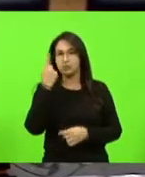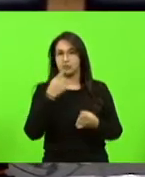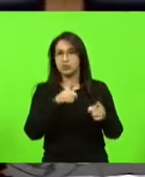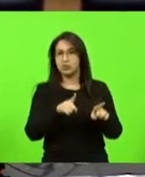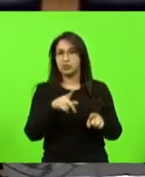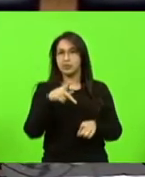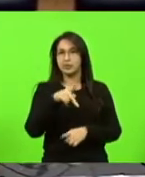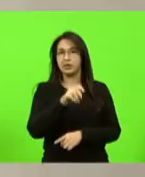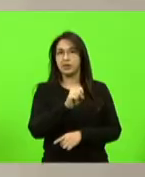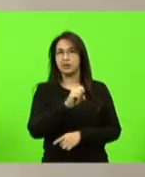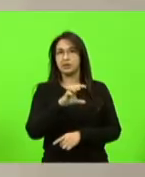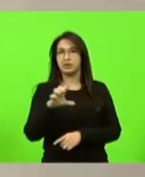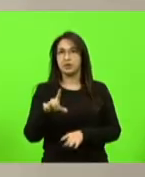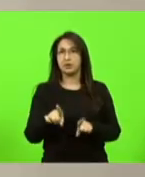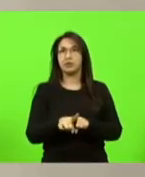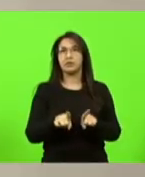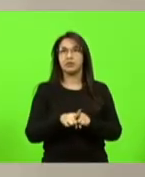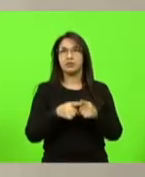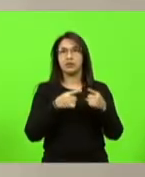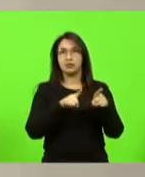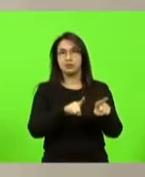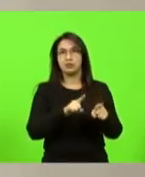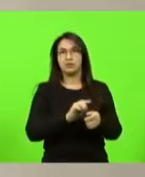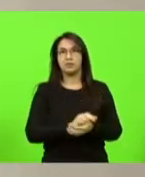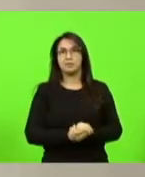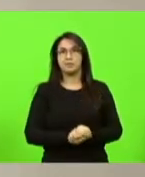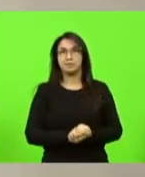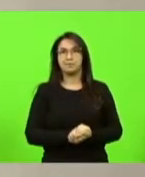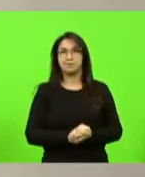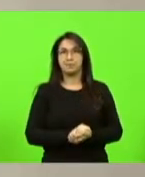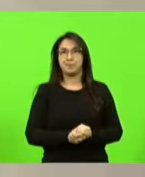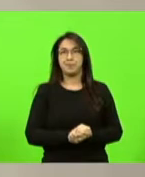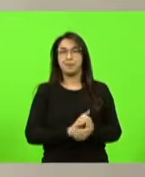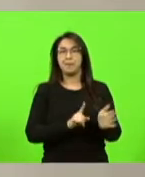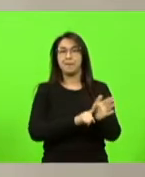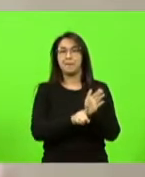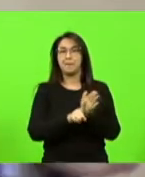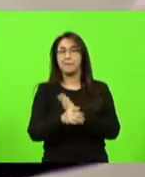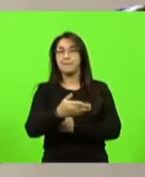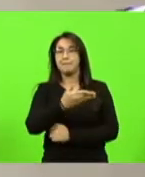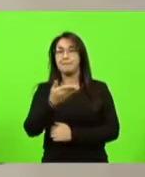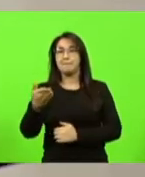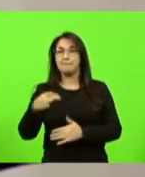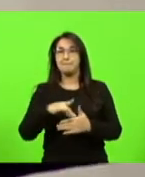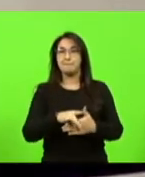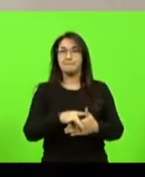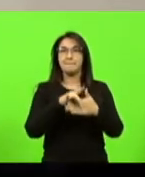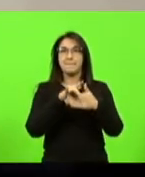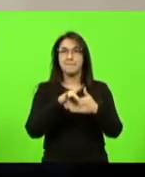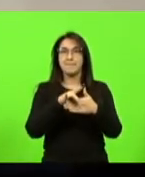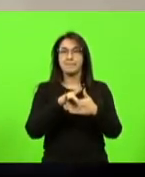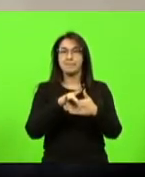PSL também manifesta a contrariedade à apreciação deste pleito. Consulto os demais líderes.